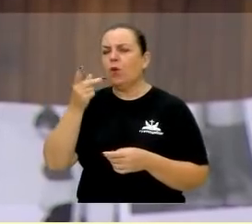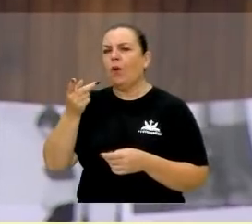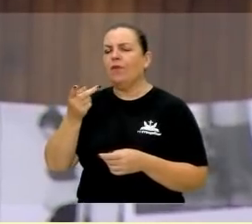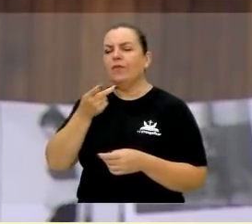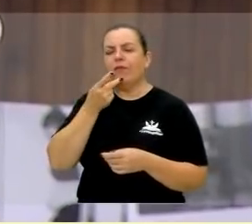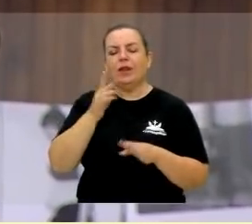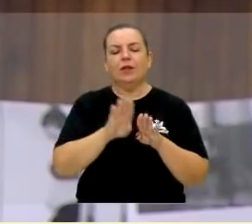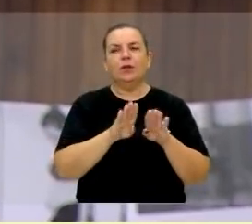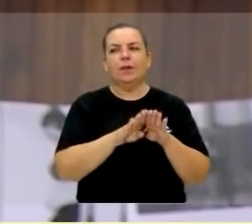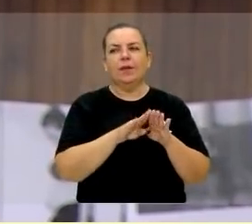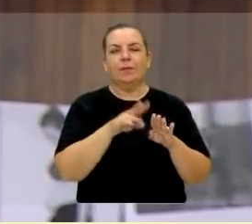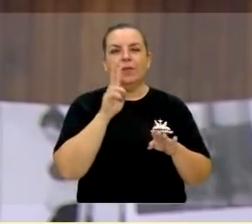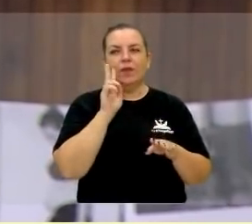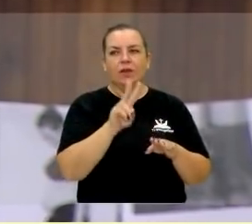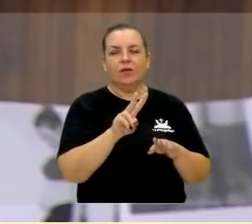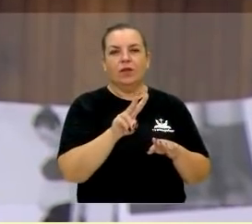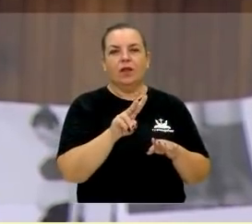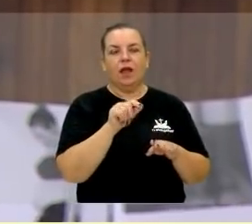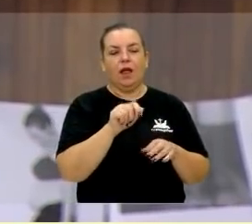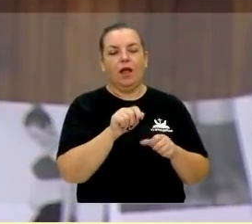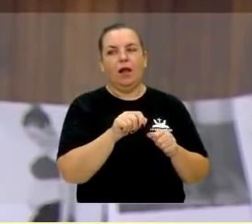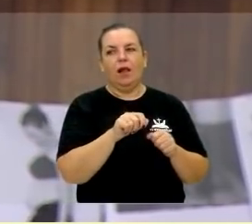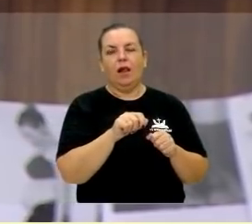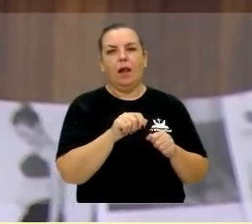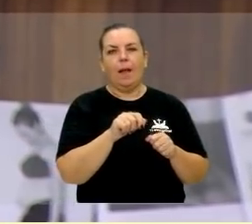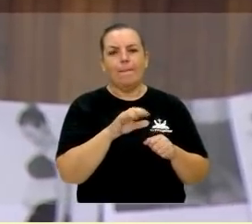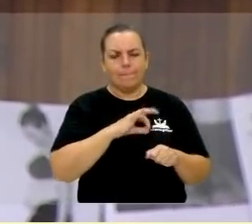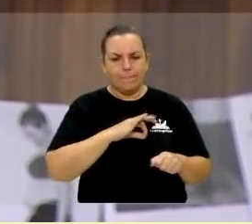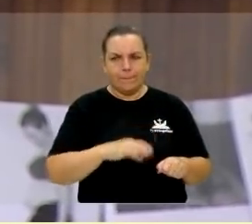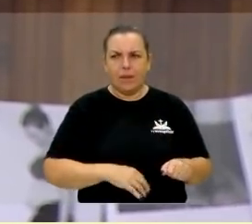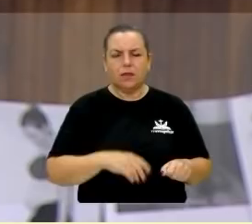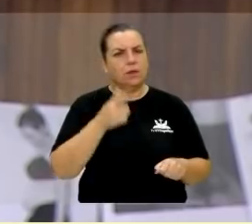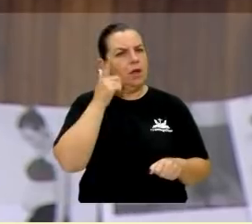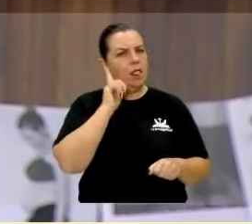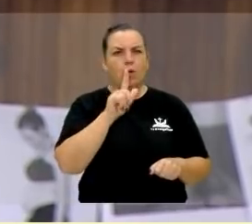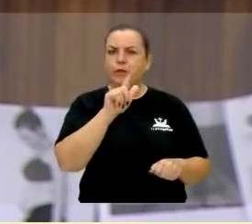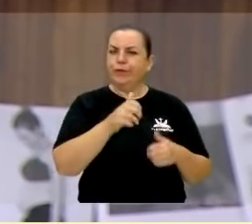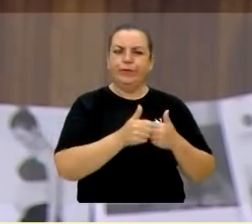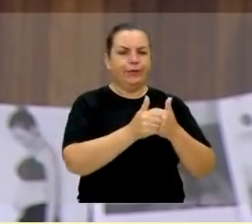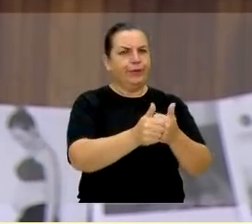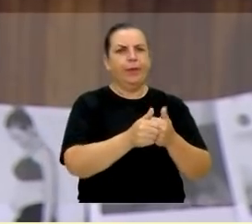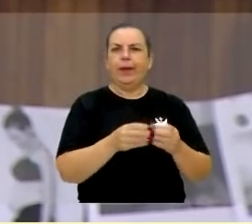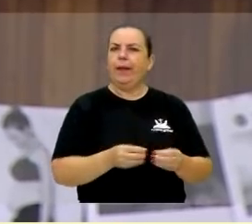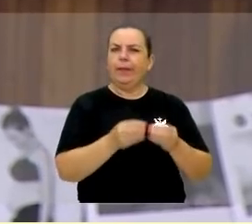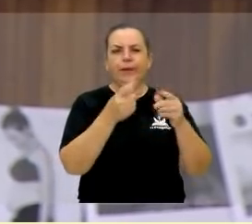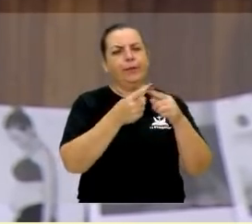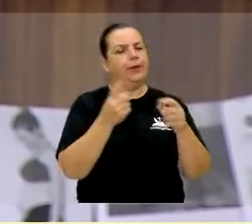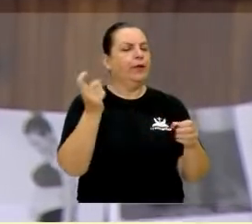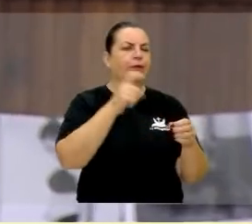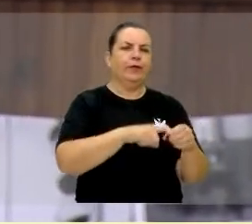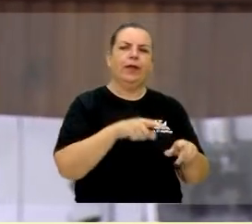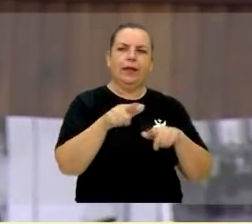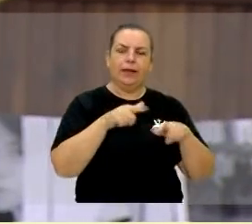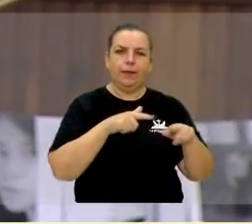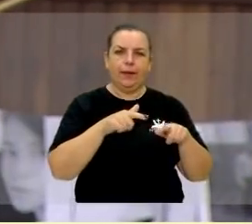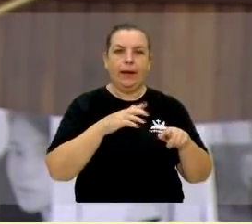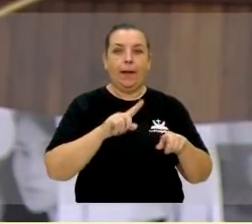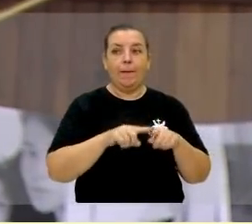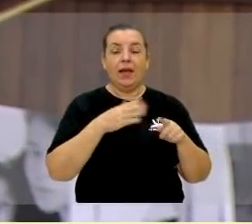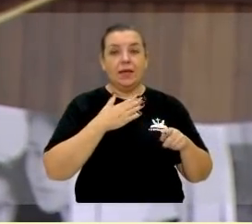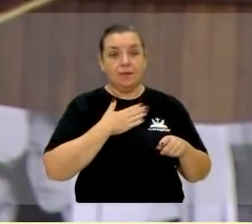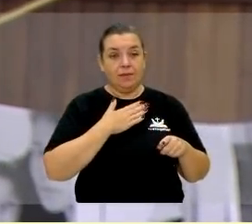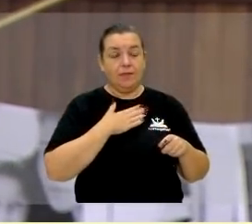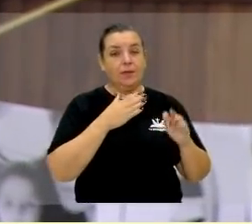olha, foi lá no Críticas, padre, não consigo mais acompanhar que eu voltei a trabalhar, mas eu e minha esposa à